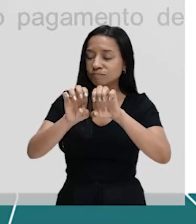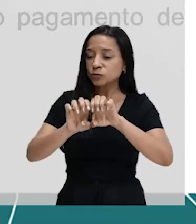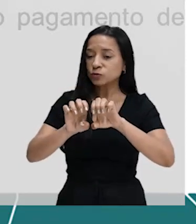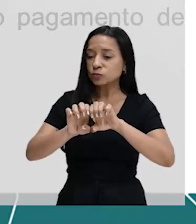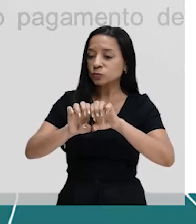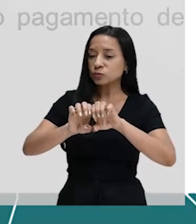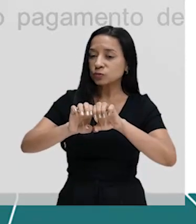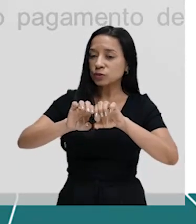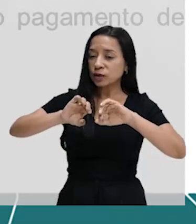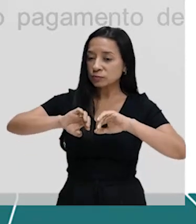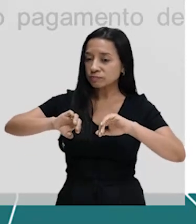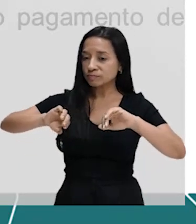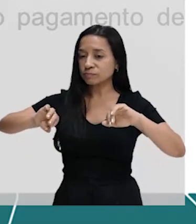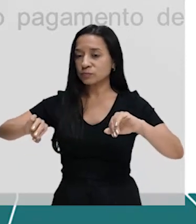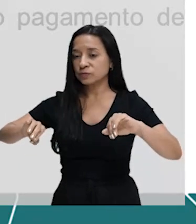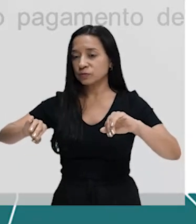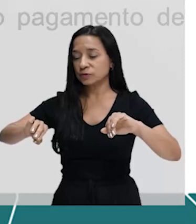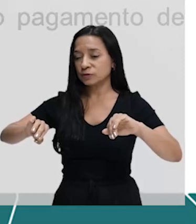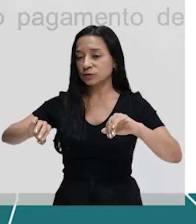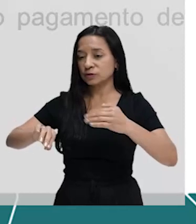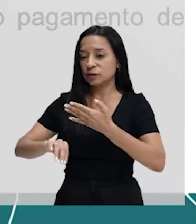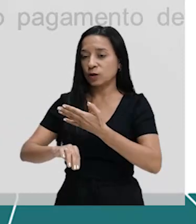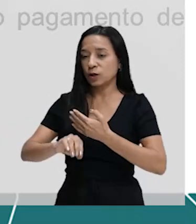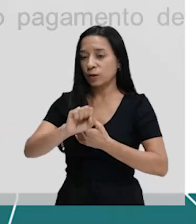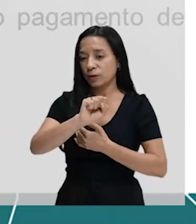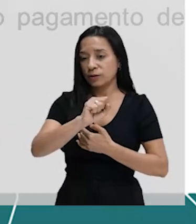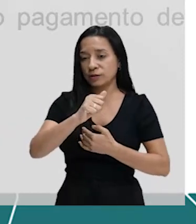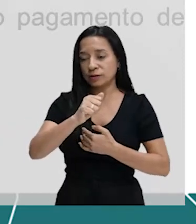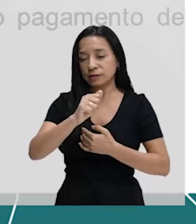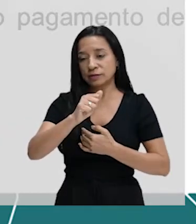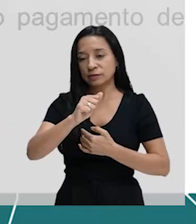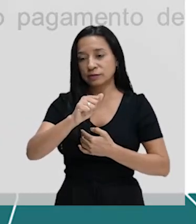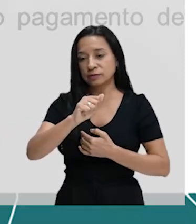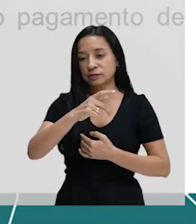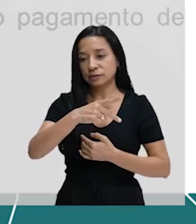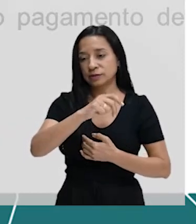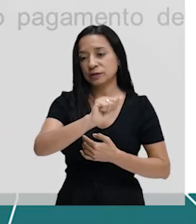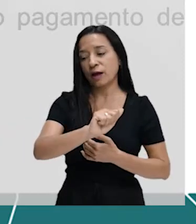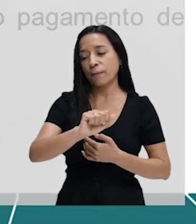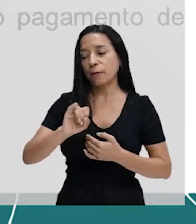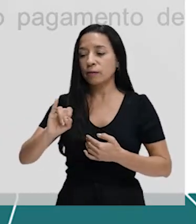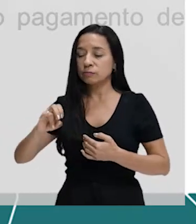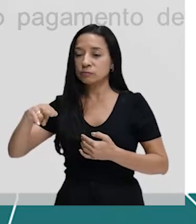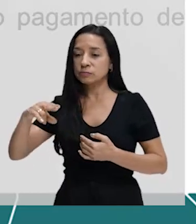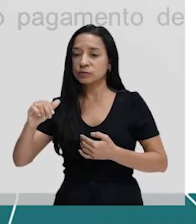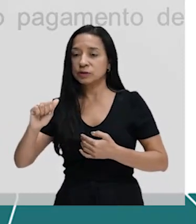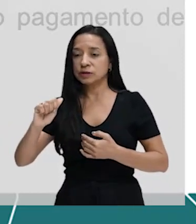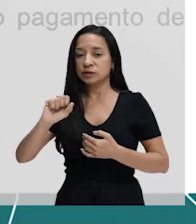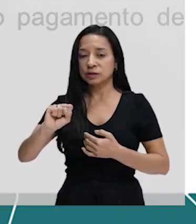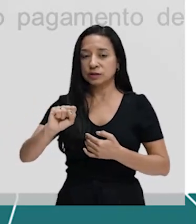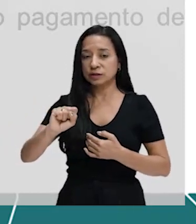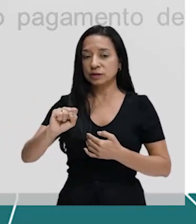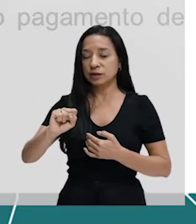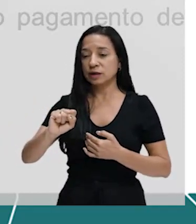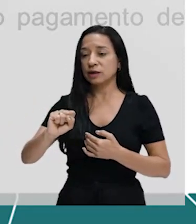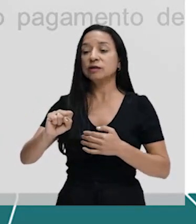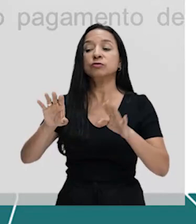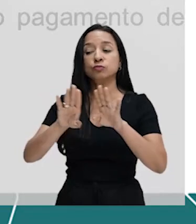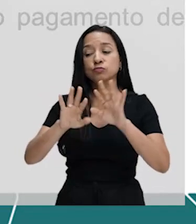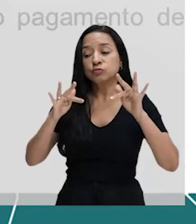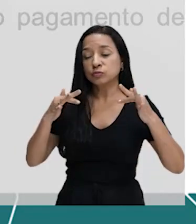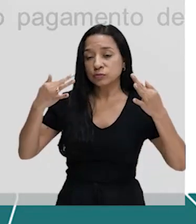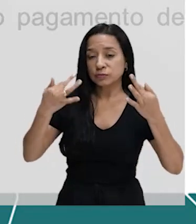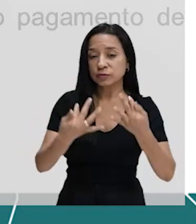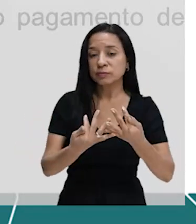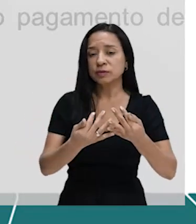dividida entre o Sapa Inca e seus parentes. A nobreza. Quem era a nobreza? Dirigentes e